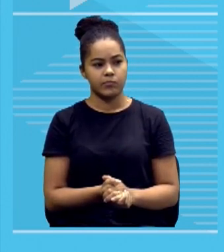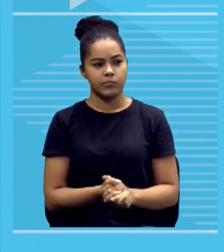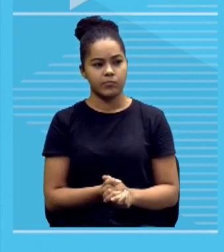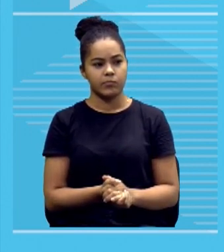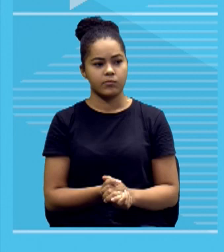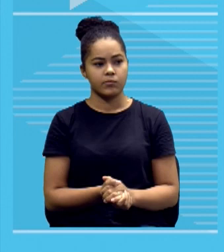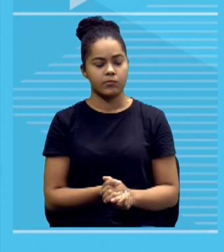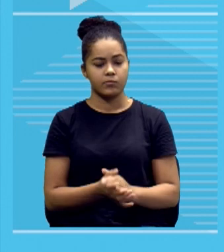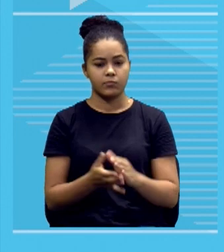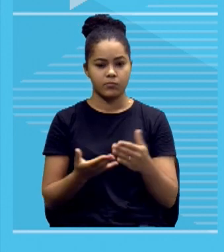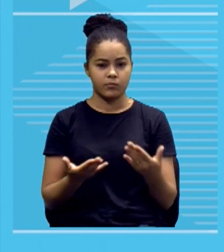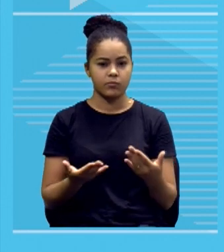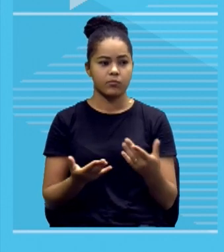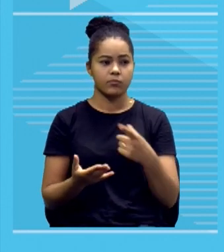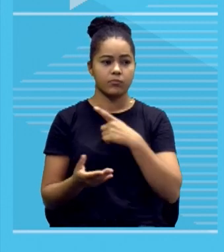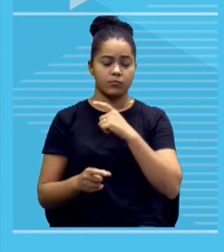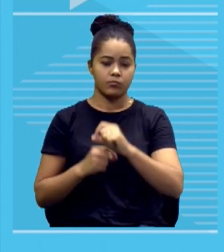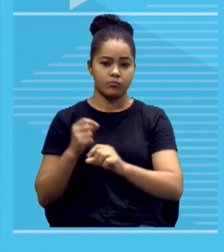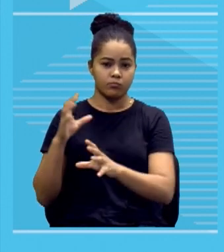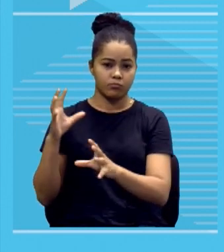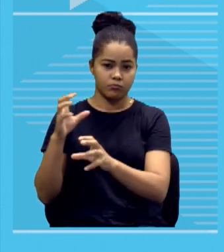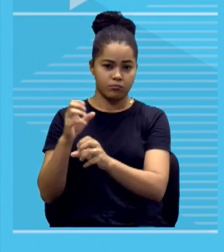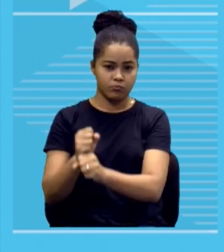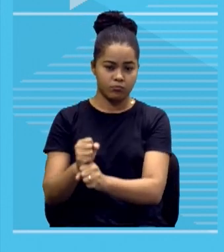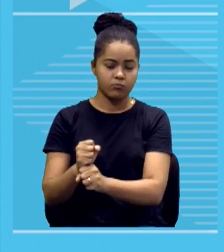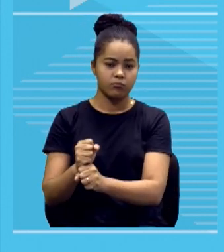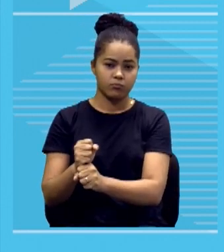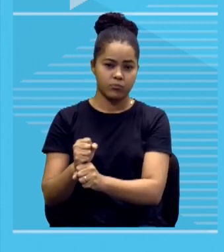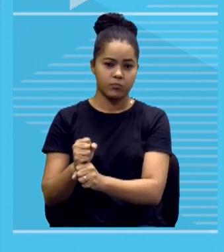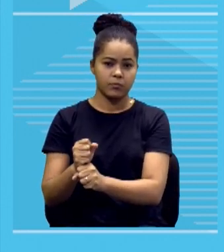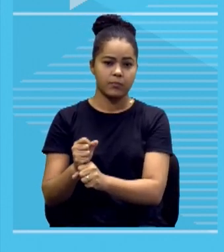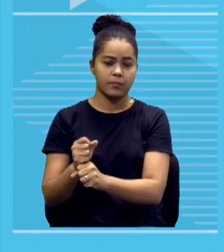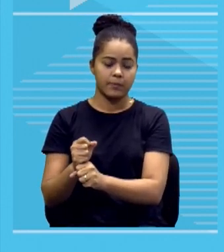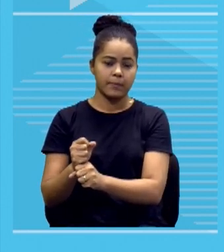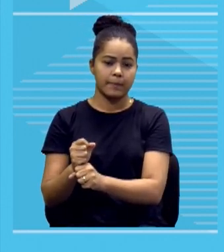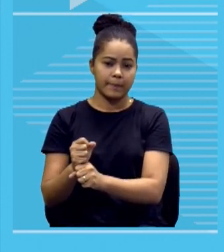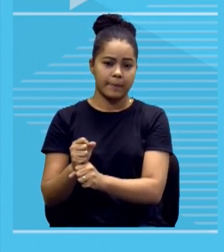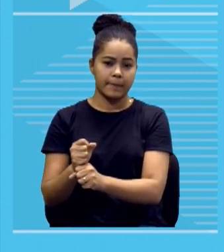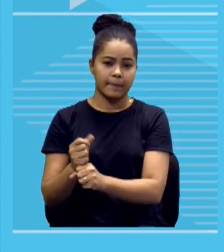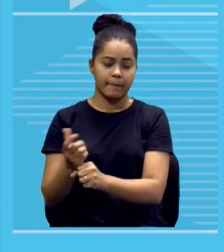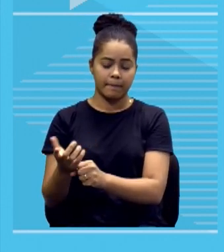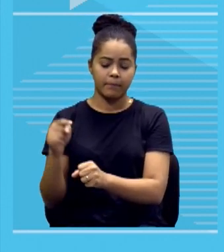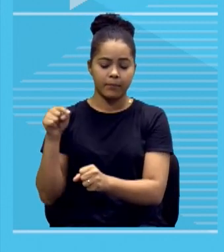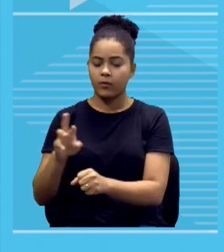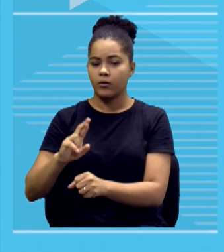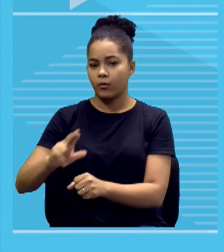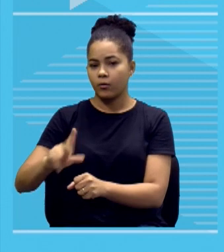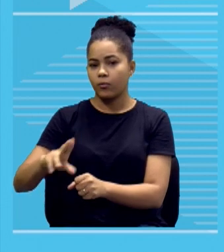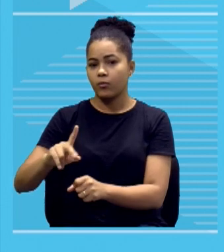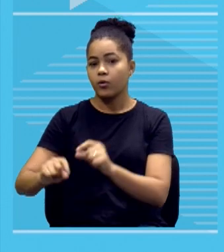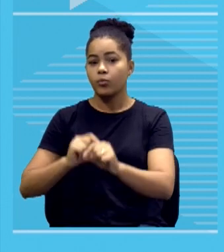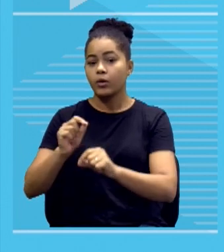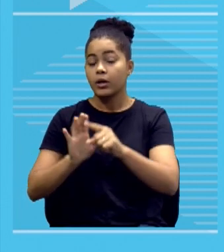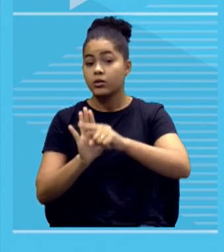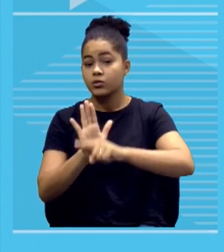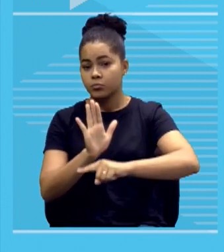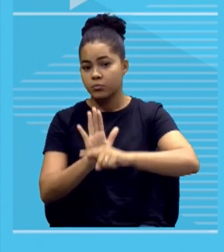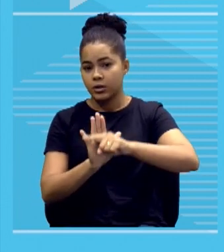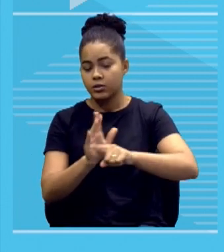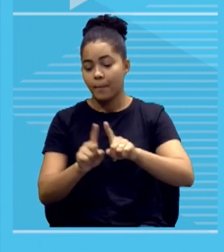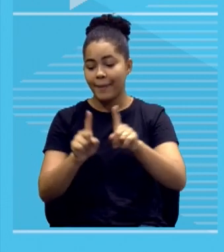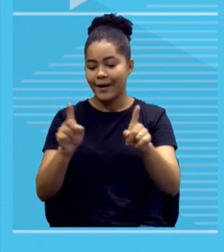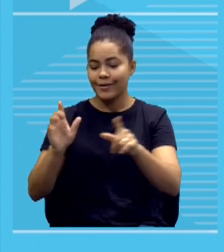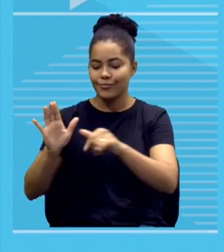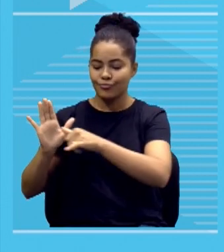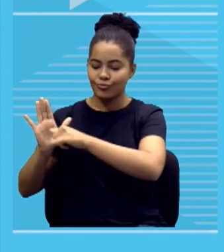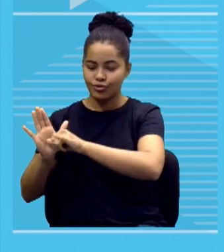gerador, é uma soma. E na equação do receptor, é uma subtração. Percebam que é exatamente a mesma